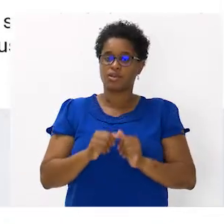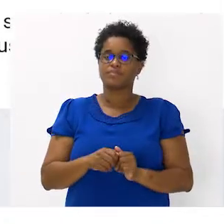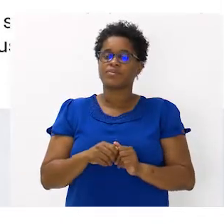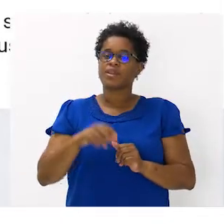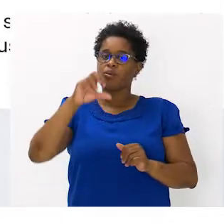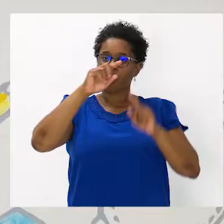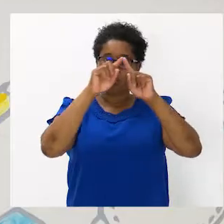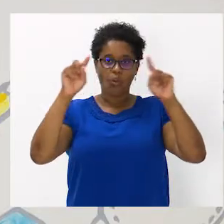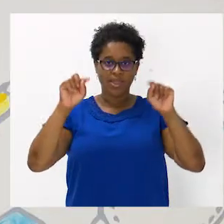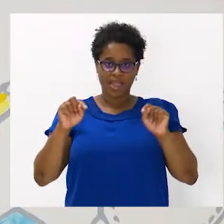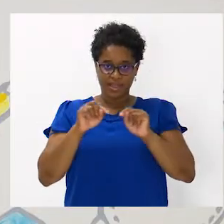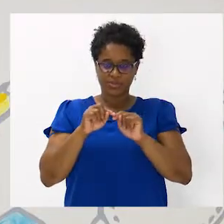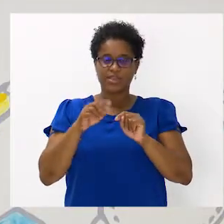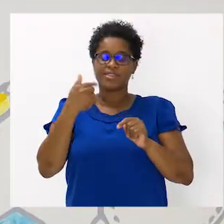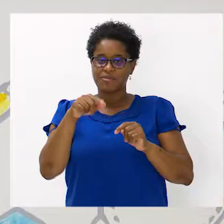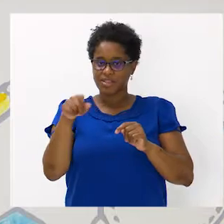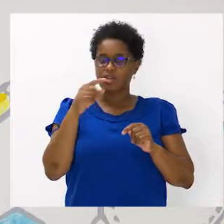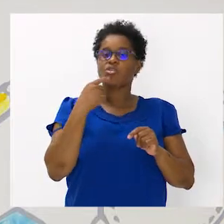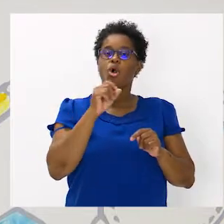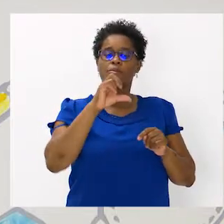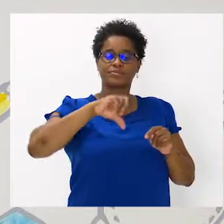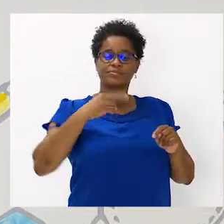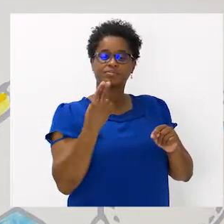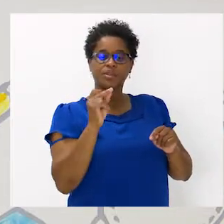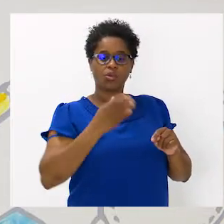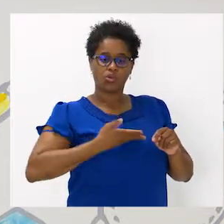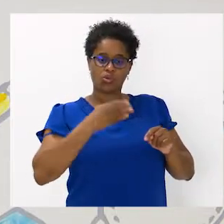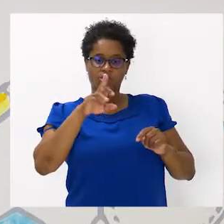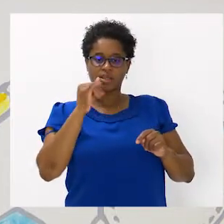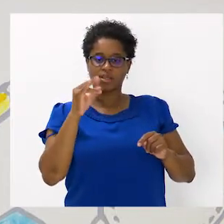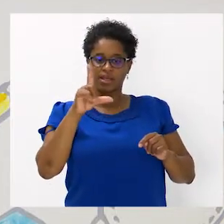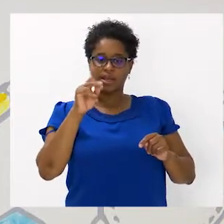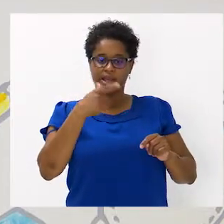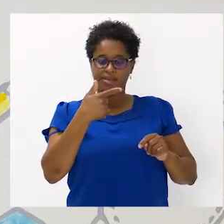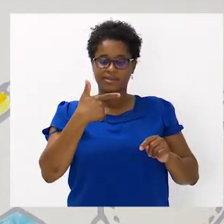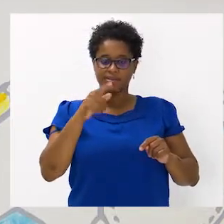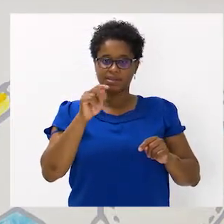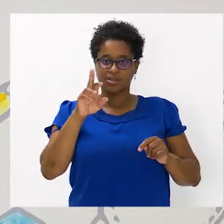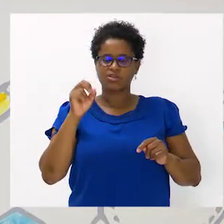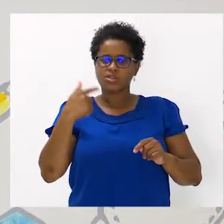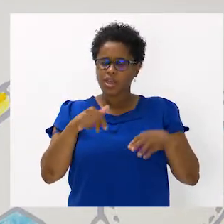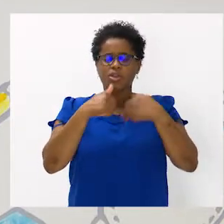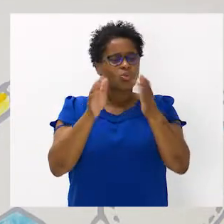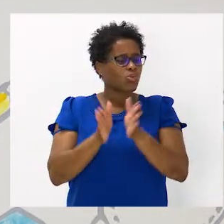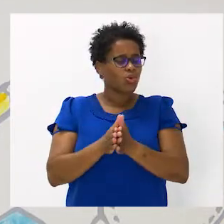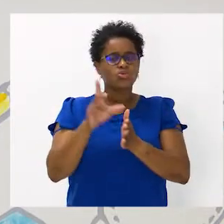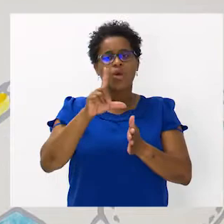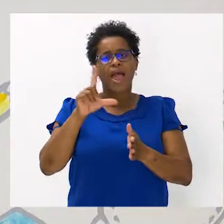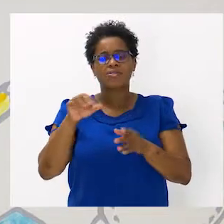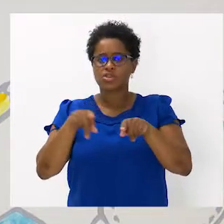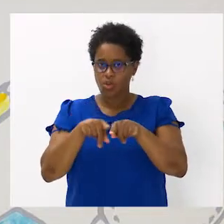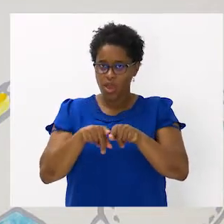quadrado. Temos aqui um quadrilátero, vocês sabem que o quadrado também é um quadrilátero, não é? Que tem todos os lados